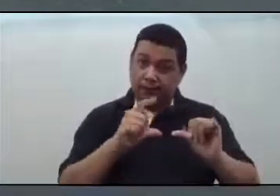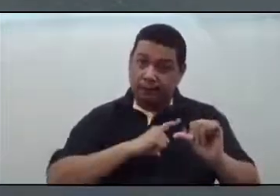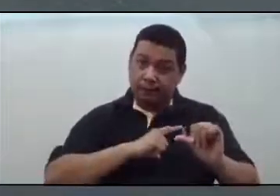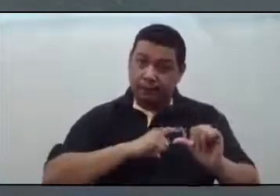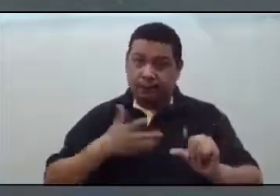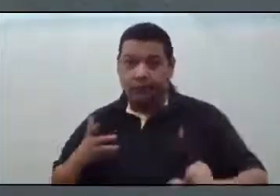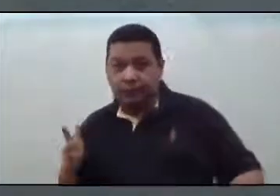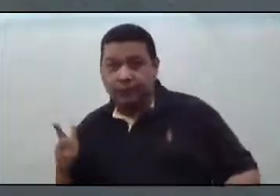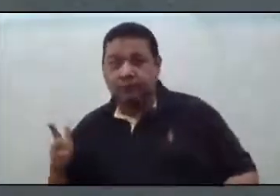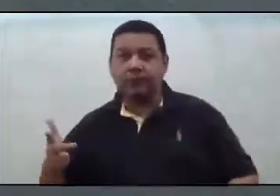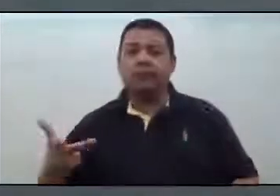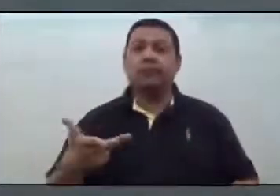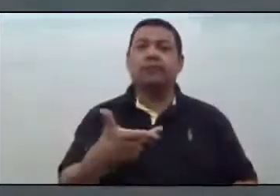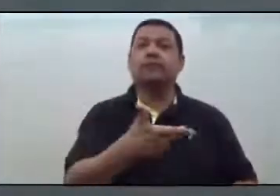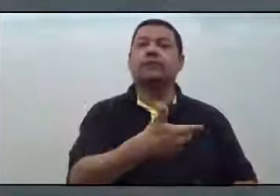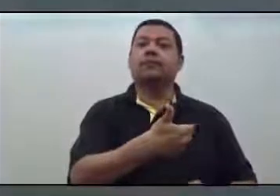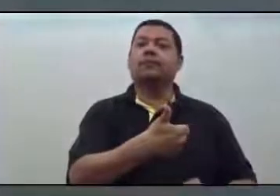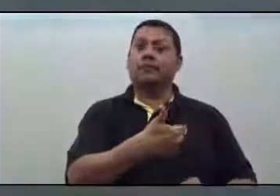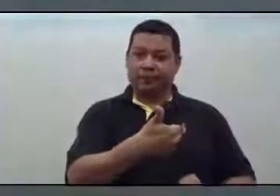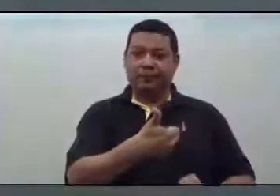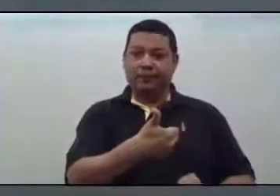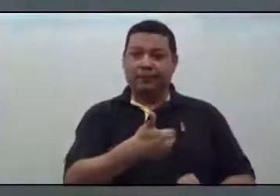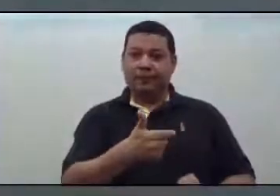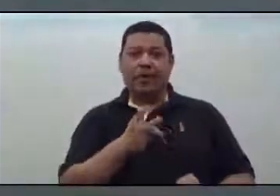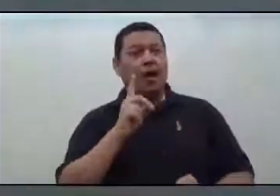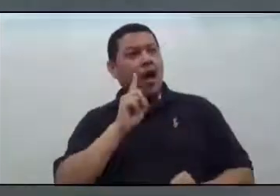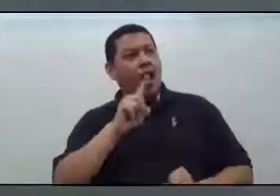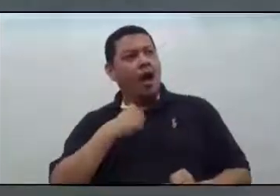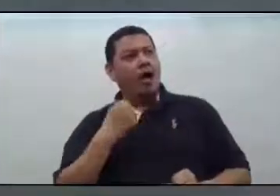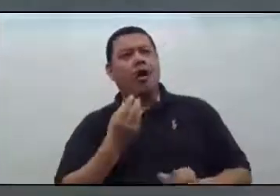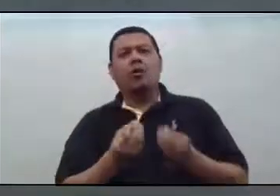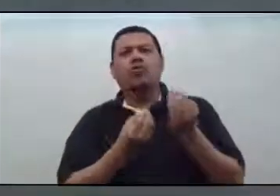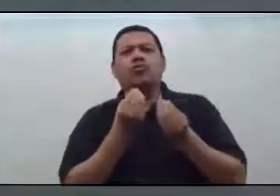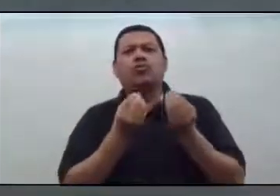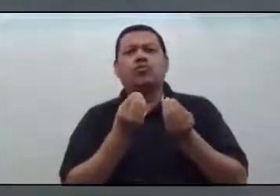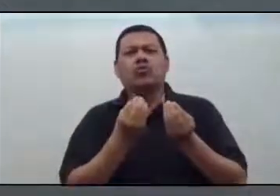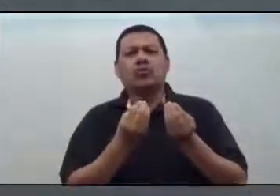a gente realmente começa a ver o total abandono